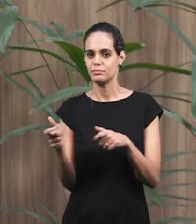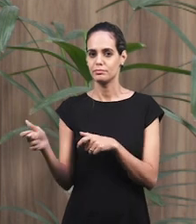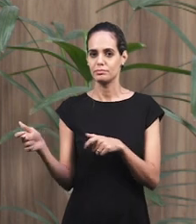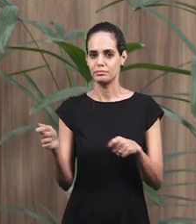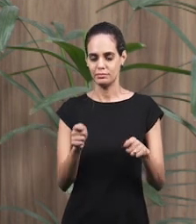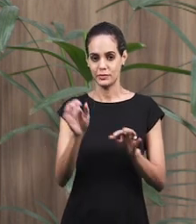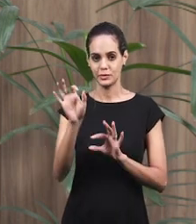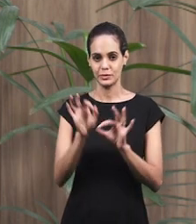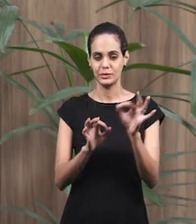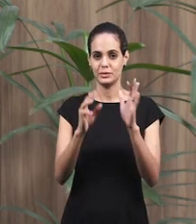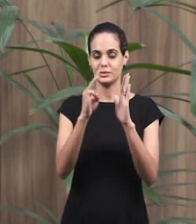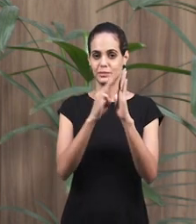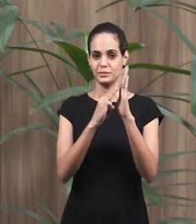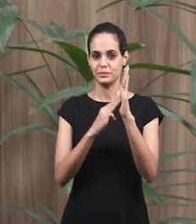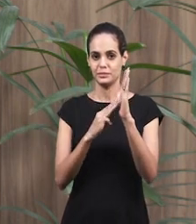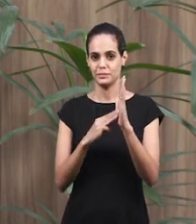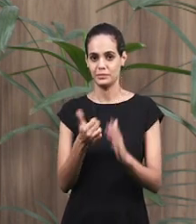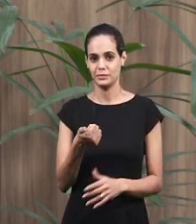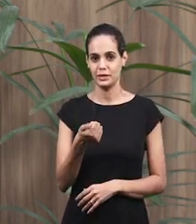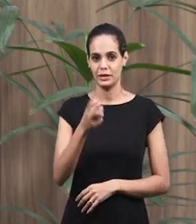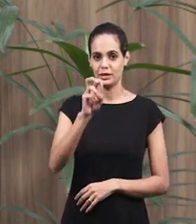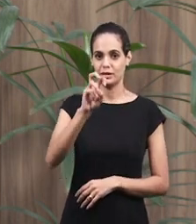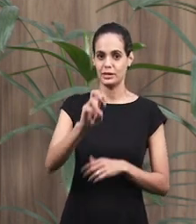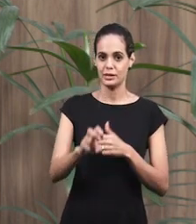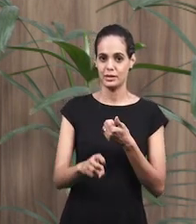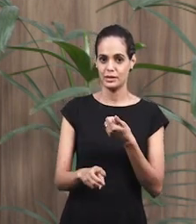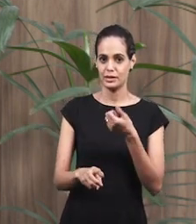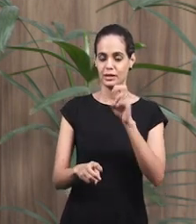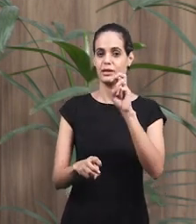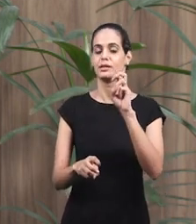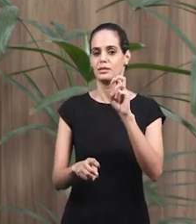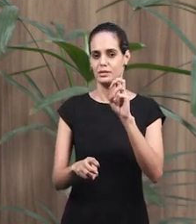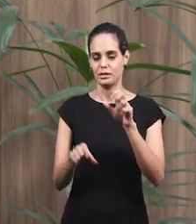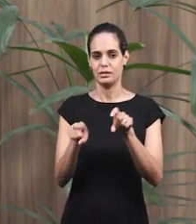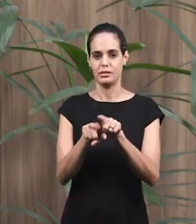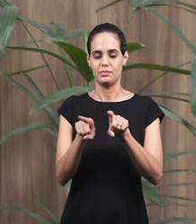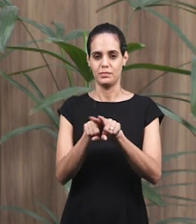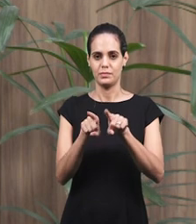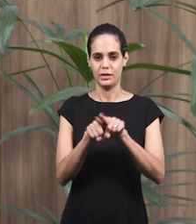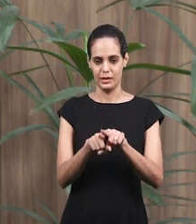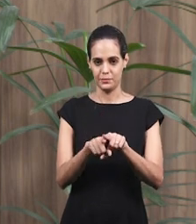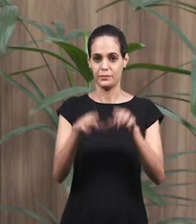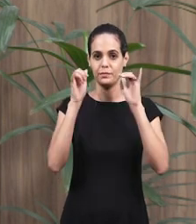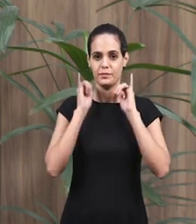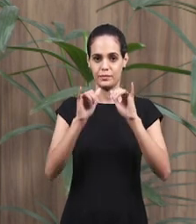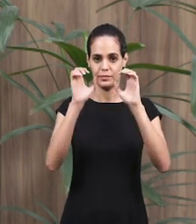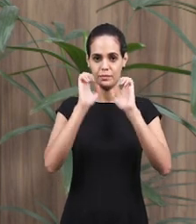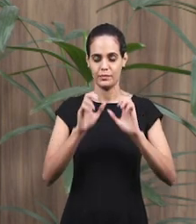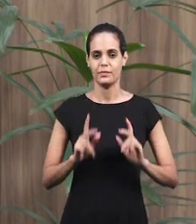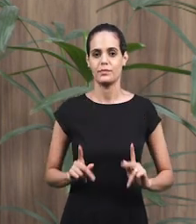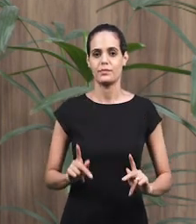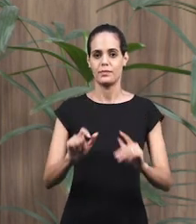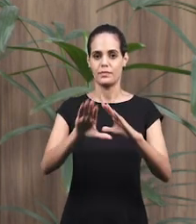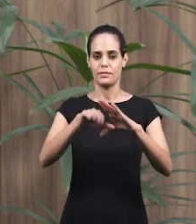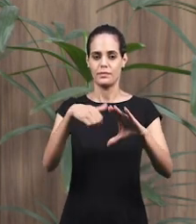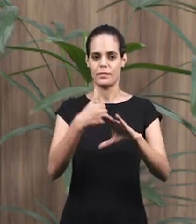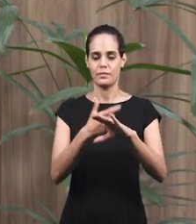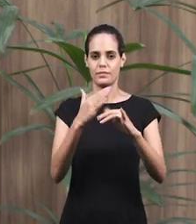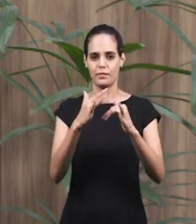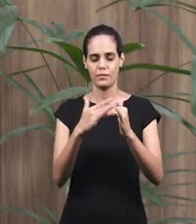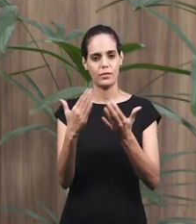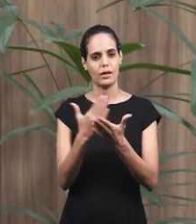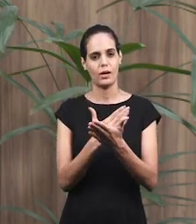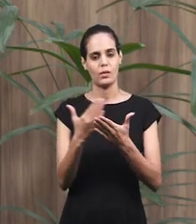Método. Outras participações quinzenais sobre esses temas estão no programa Anunciando o Evangelho Eterno, no mesmo canal e em